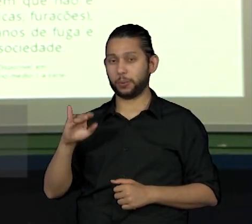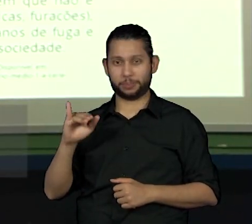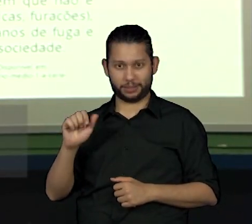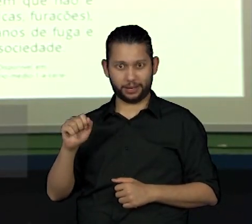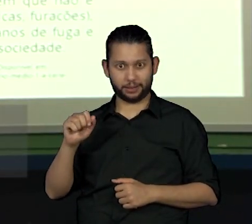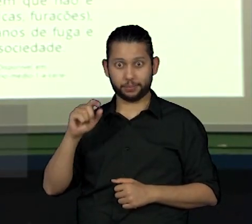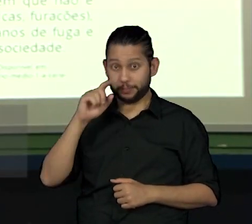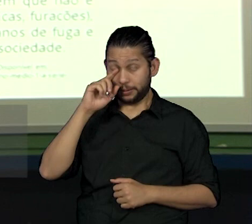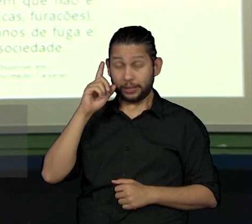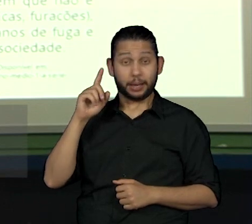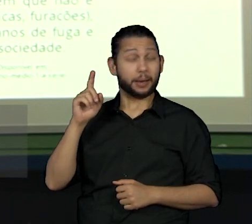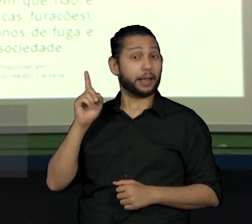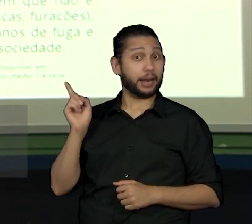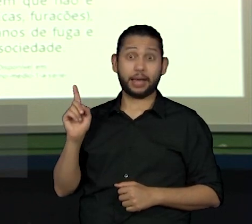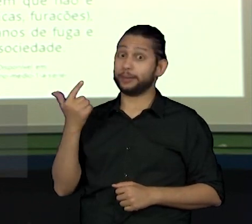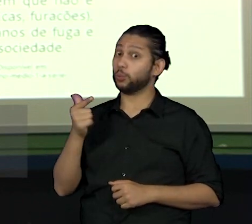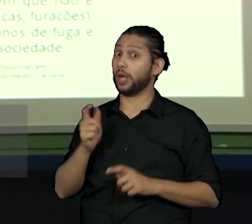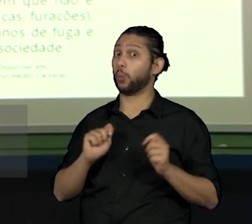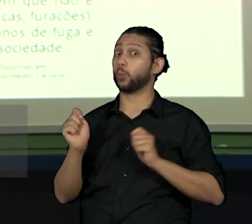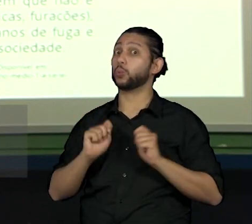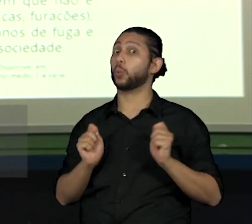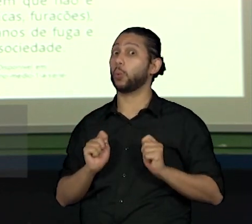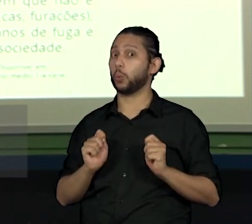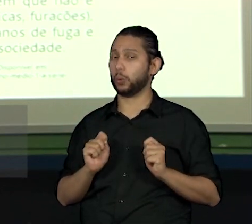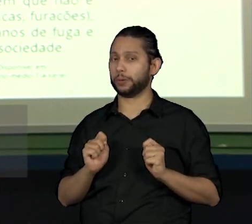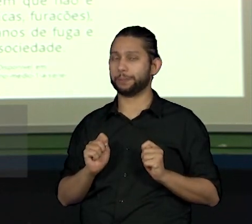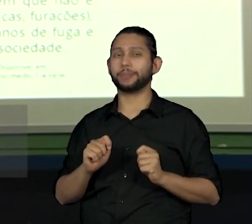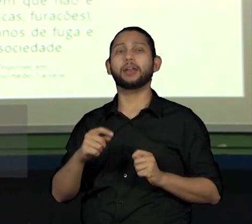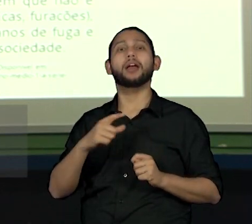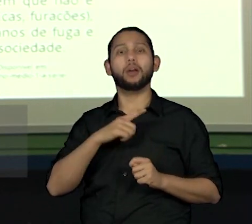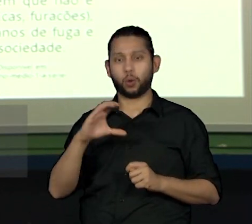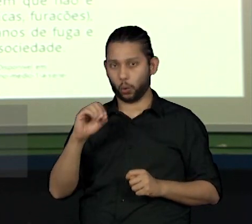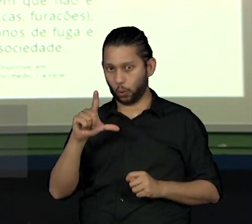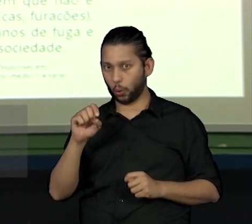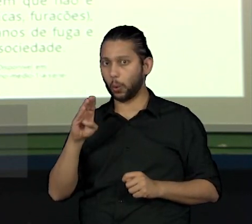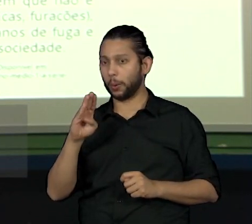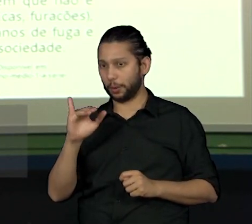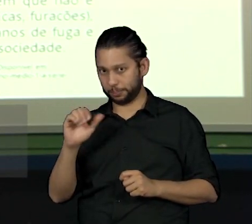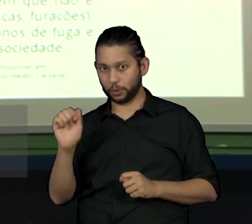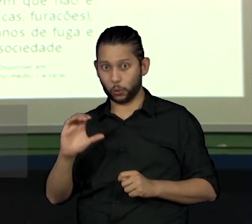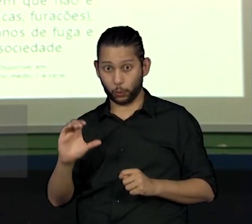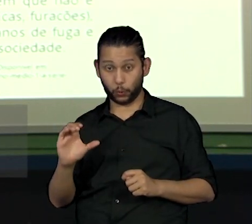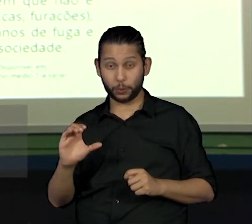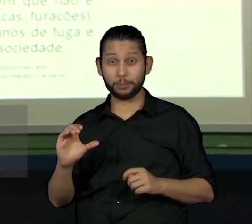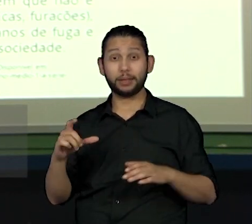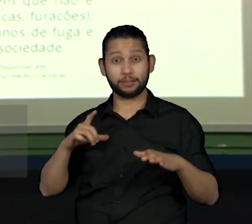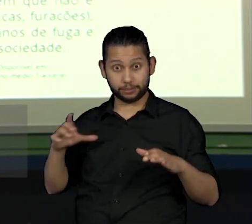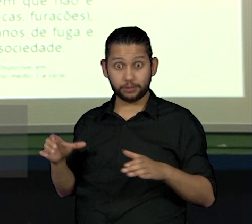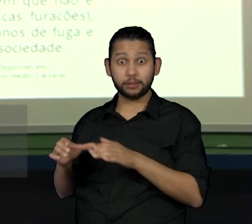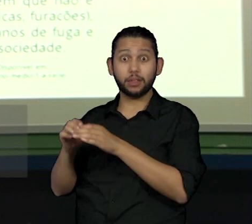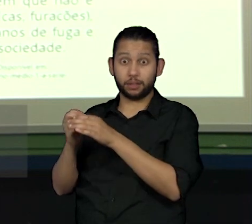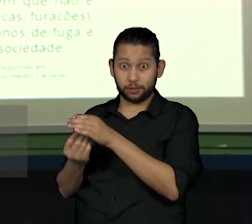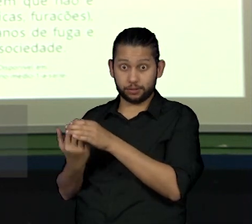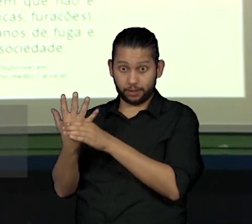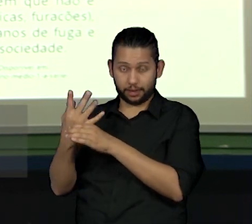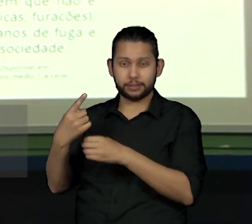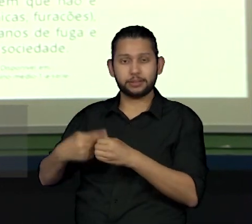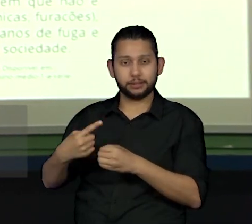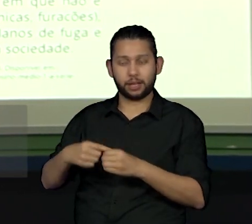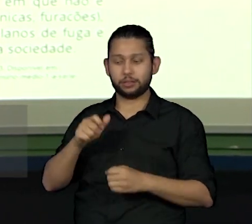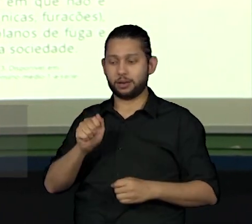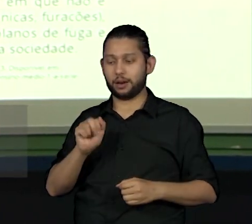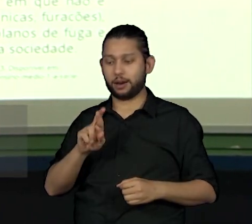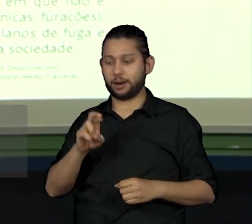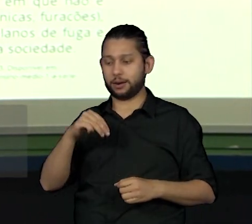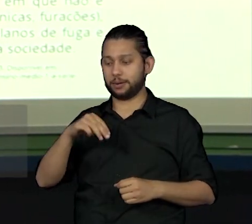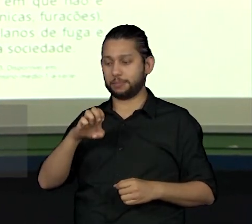quem não tinha um controle passivo. Existia um vulcão na Colômbia, na cidade de Armeiro, e a cidade tinha 30